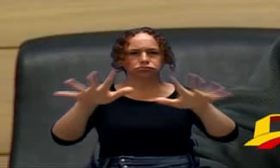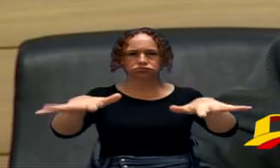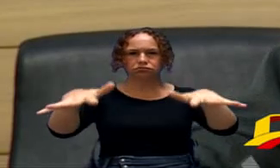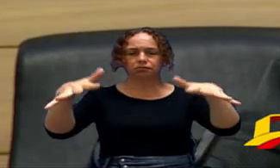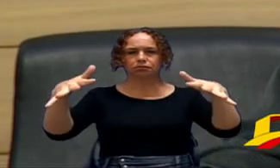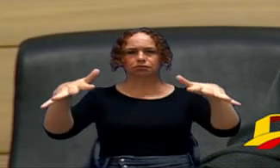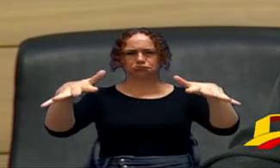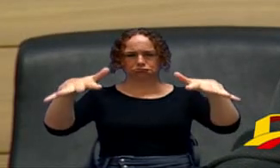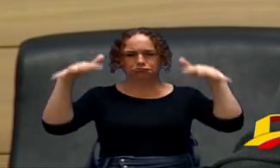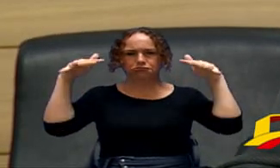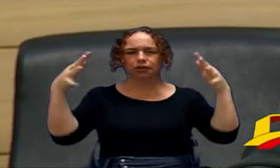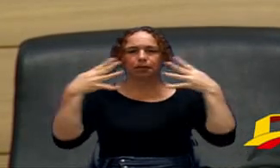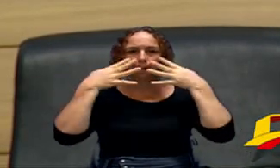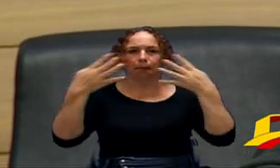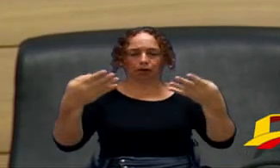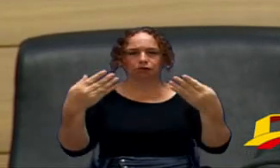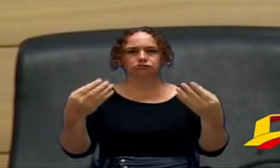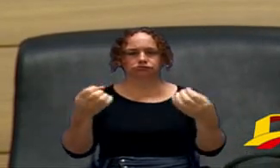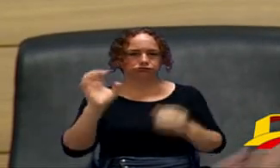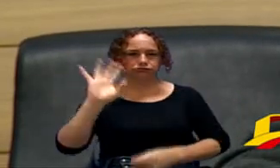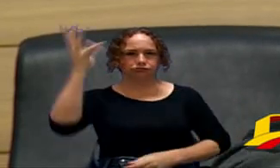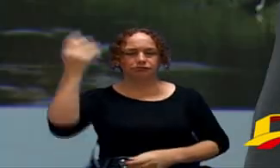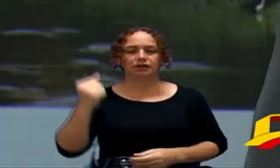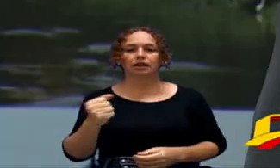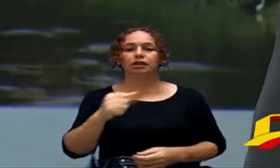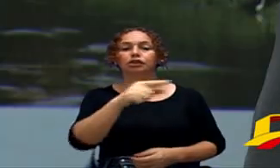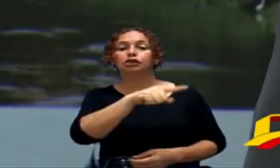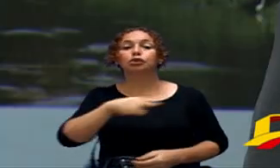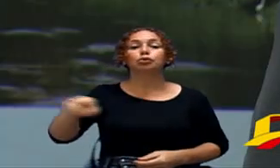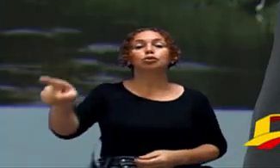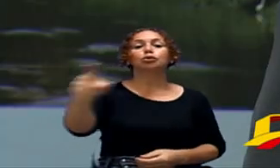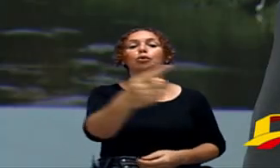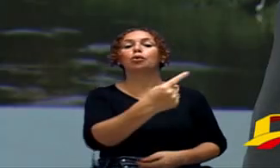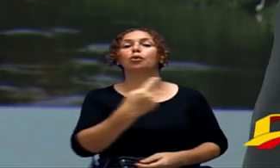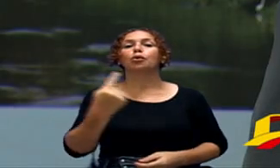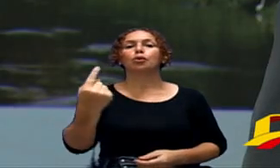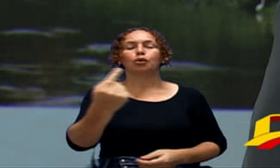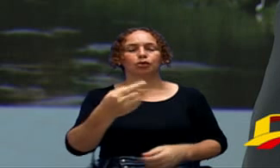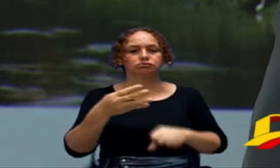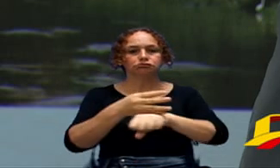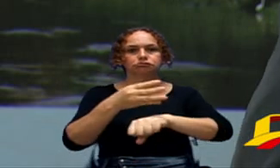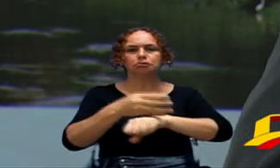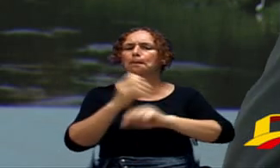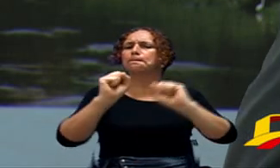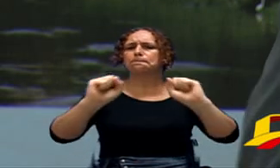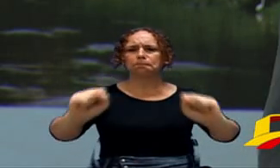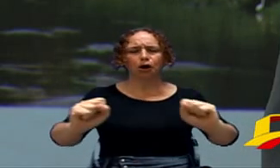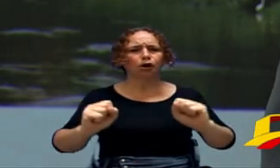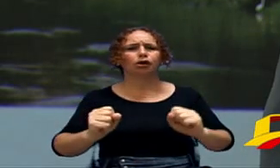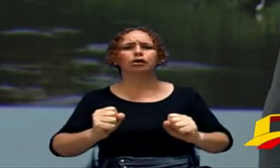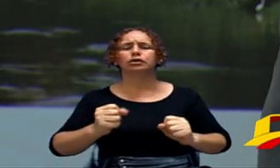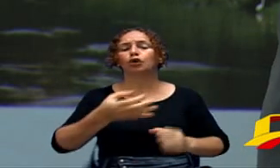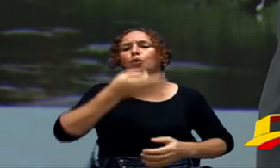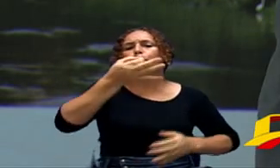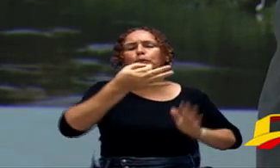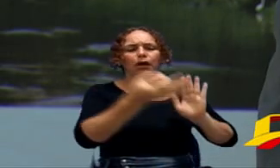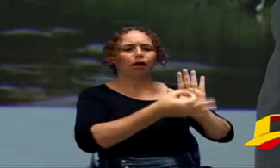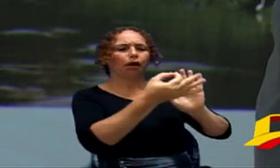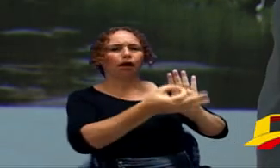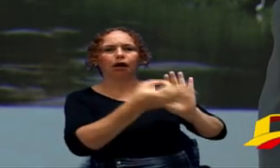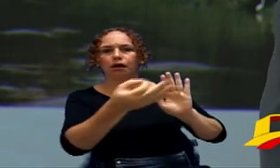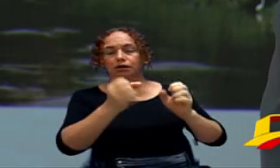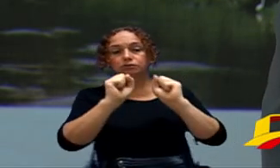seguinte dinâmica. Os participantes aqui da plateia e nas mesas estendidas poderão se manifestar quando o presidente da mesa dos